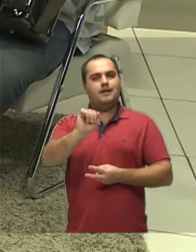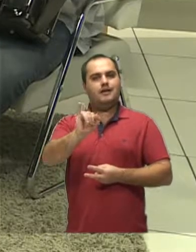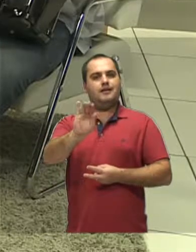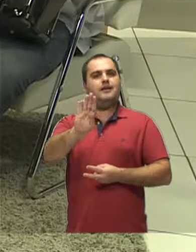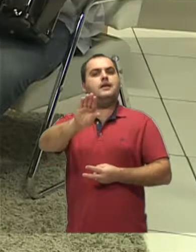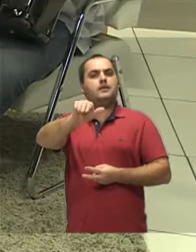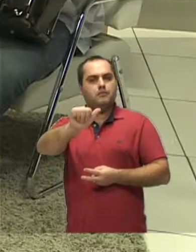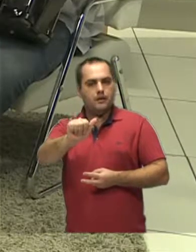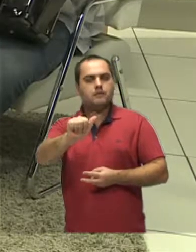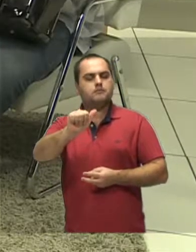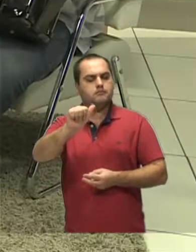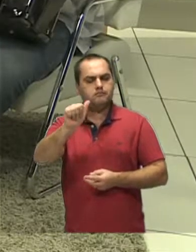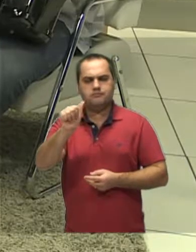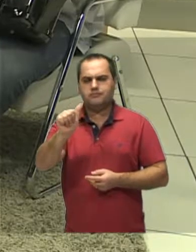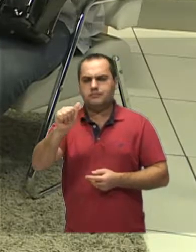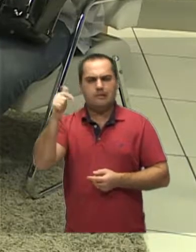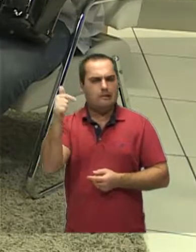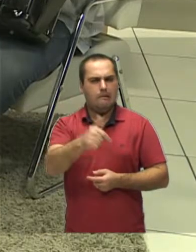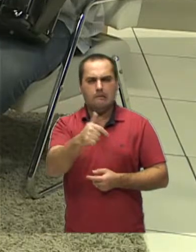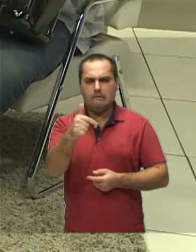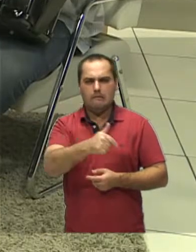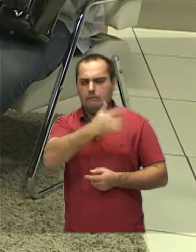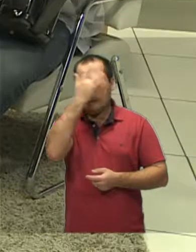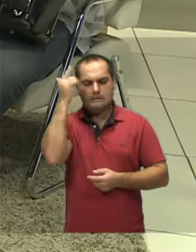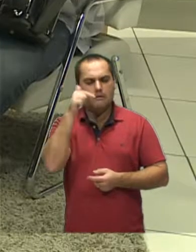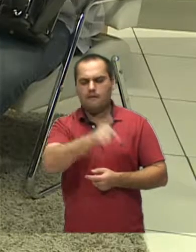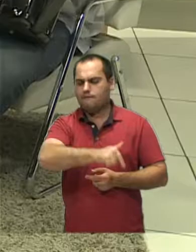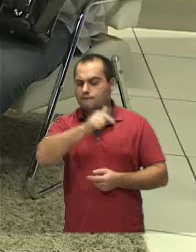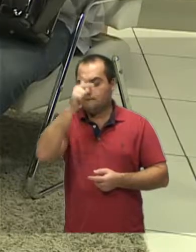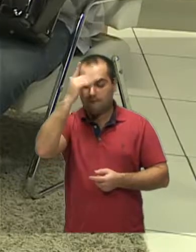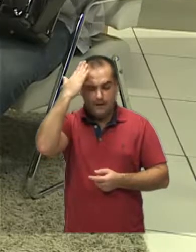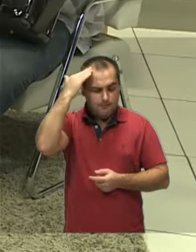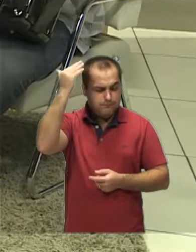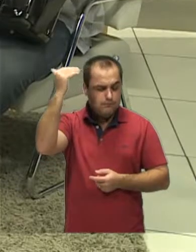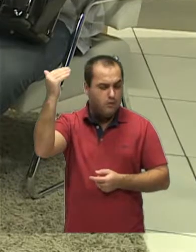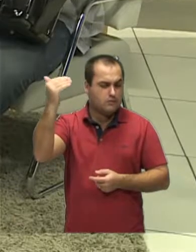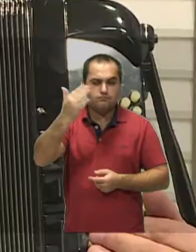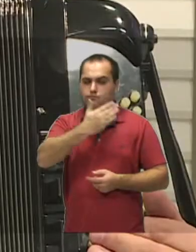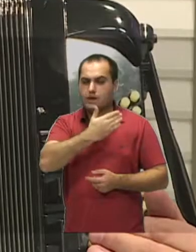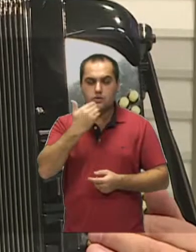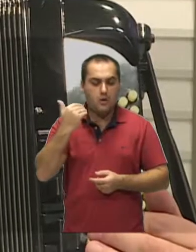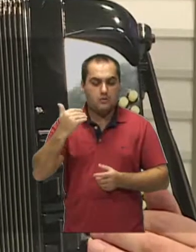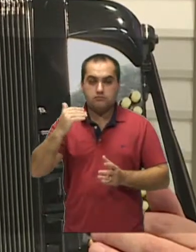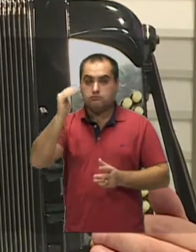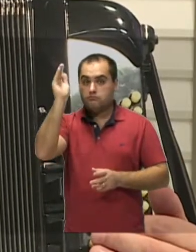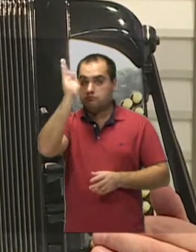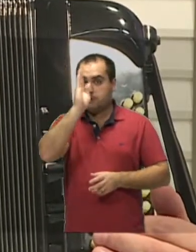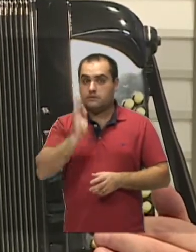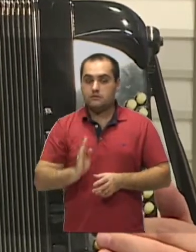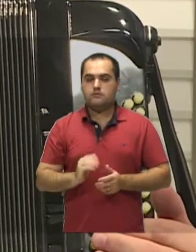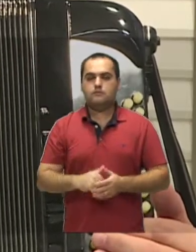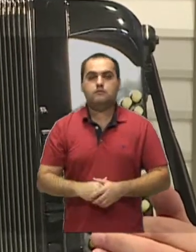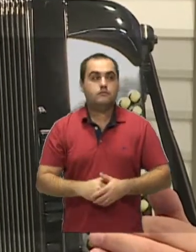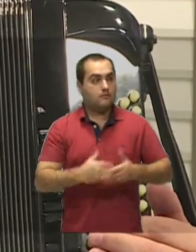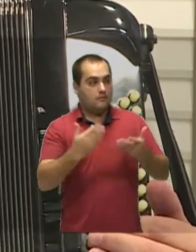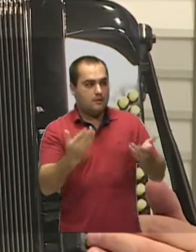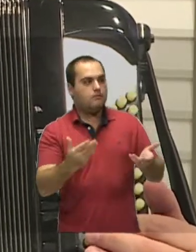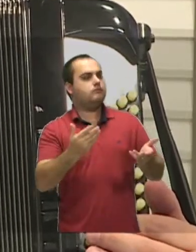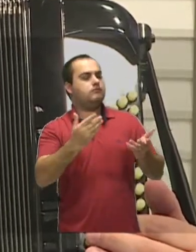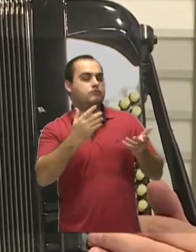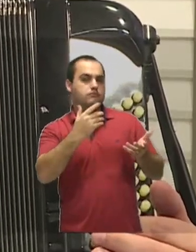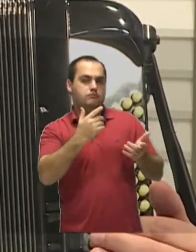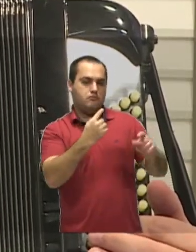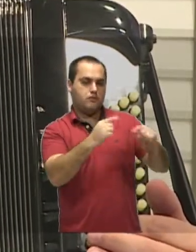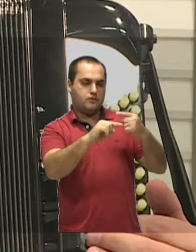acordeonistas que já passou por esse Brasil. Então, assim, foi uma mescla bastante grande, né? Imagina, eu ouvi desde música folclórica,